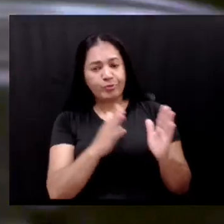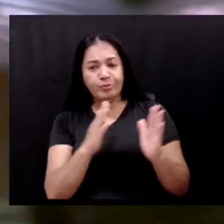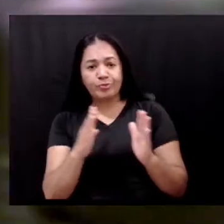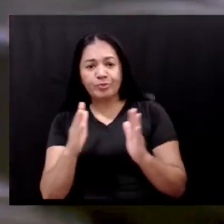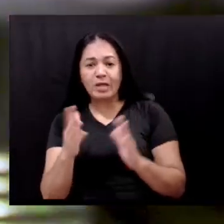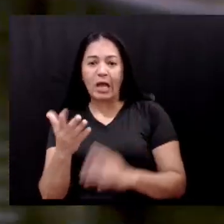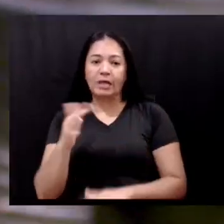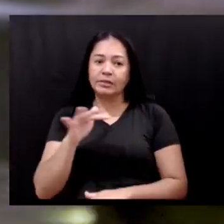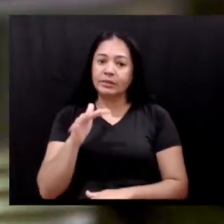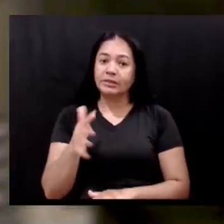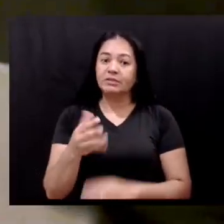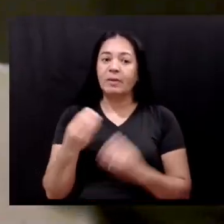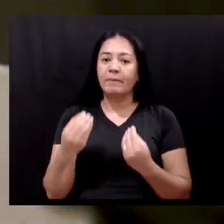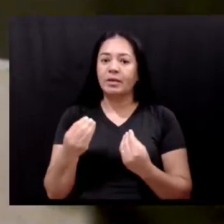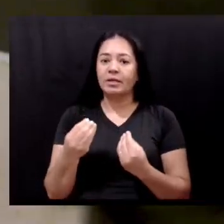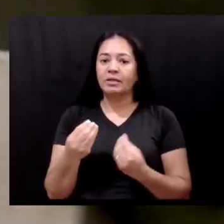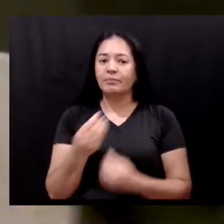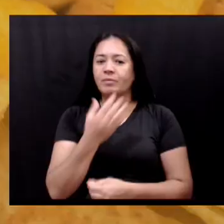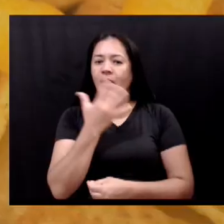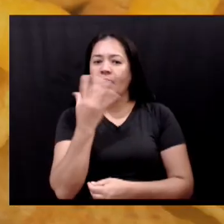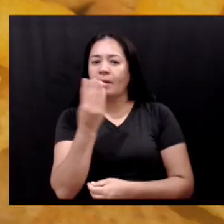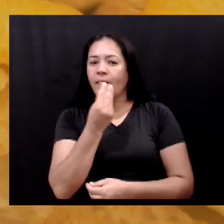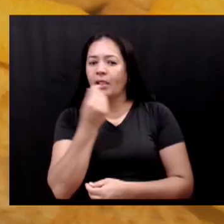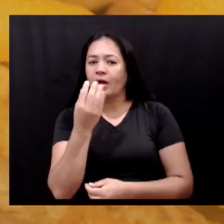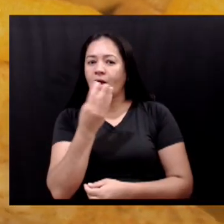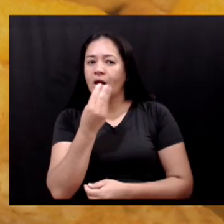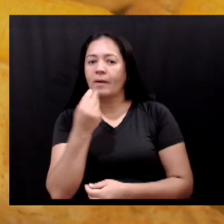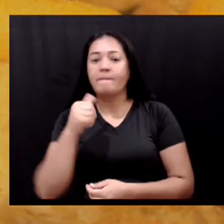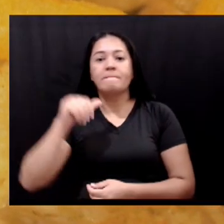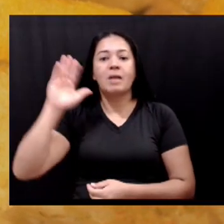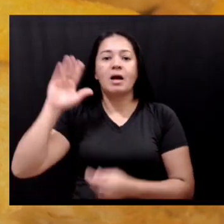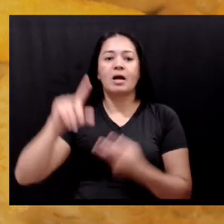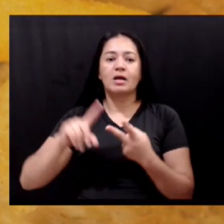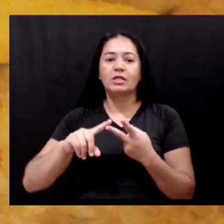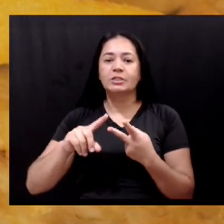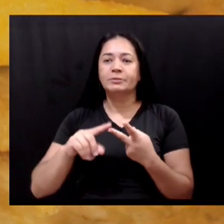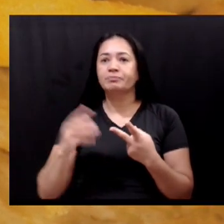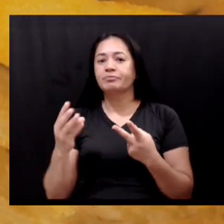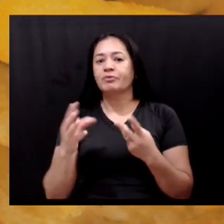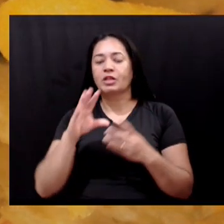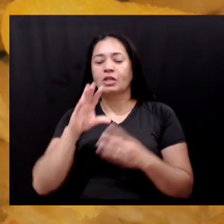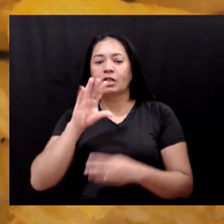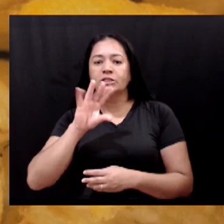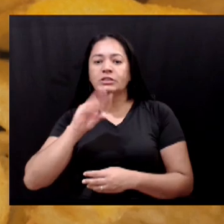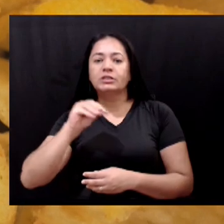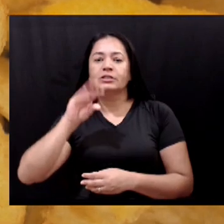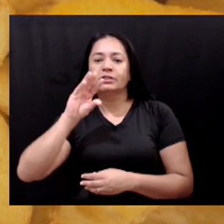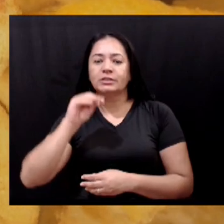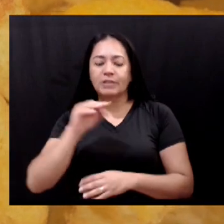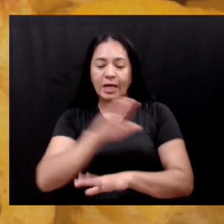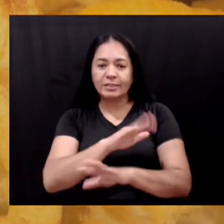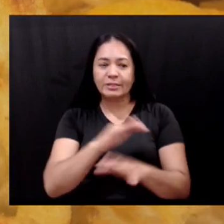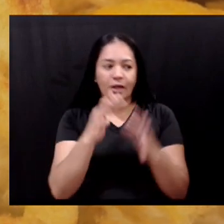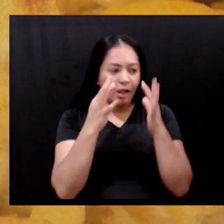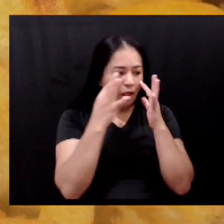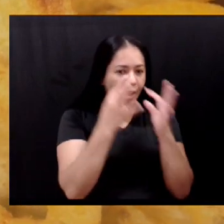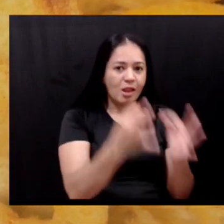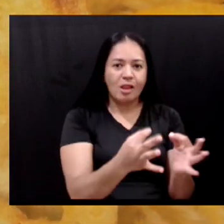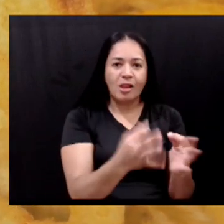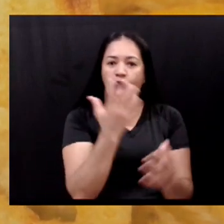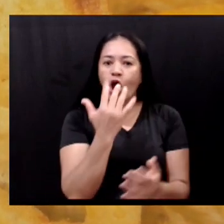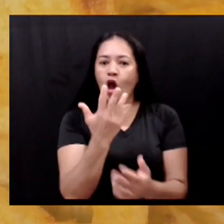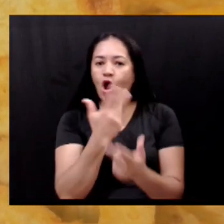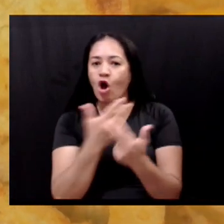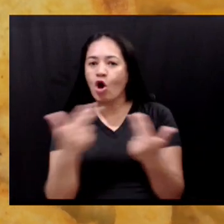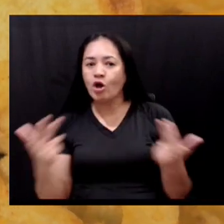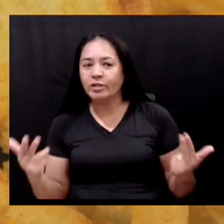dar palatabilidade, para dar sabor, para chamar a atenção das crianças, coloridos, com muito